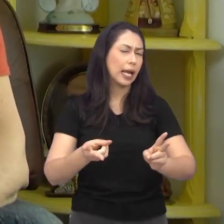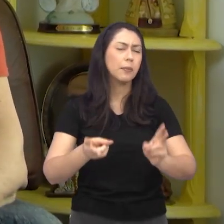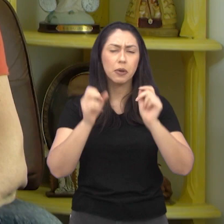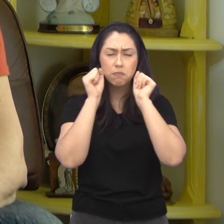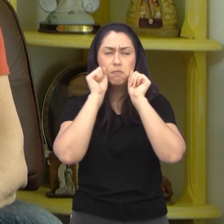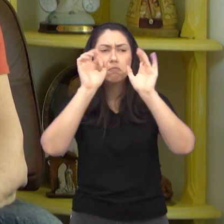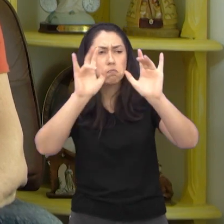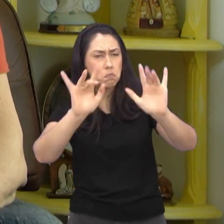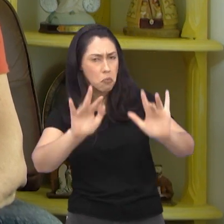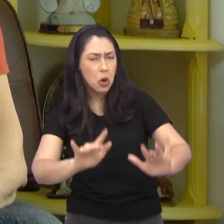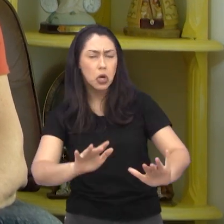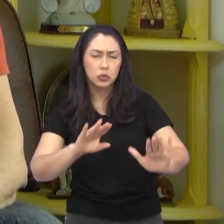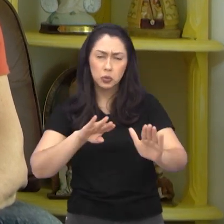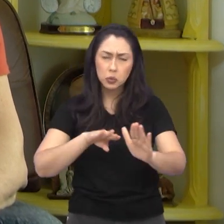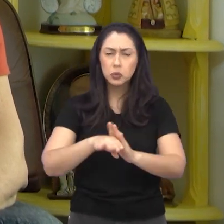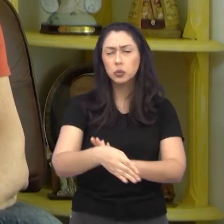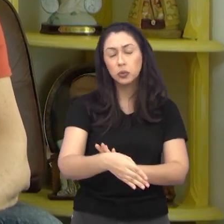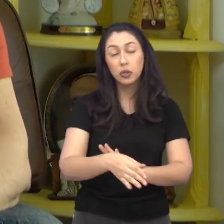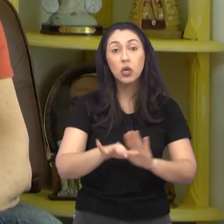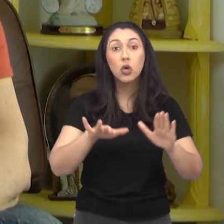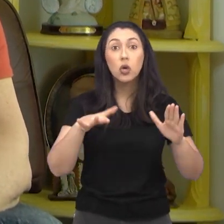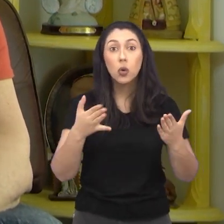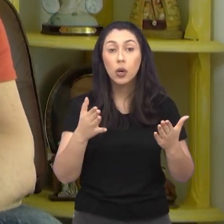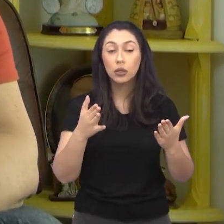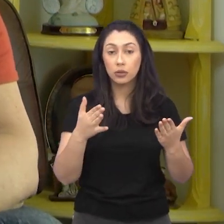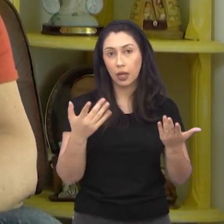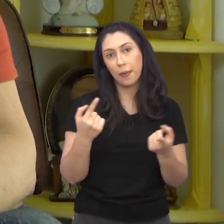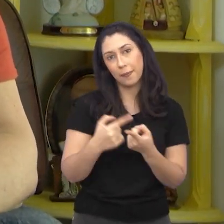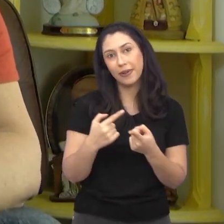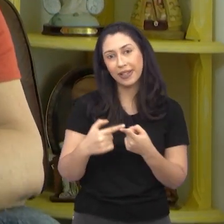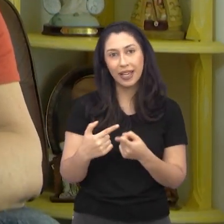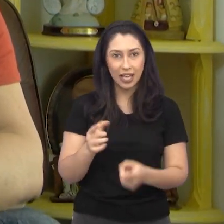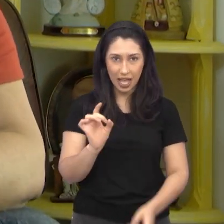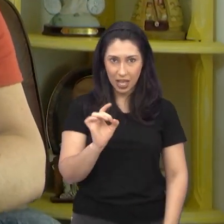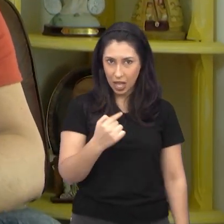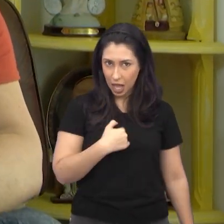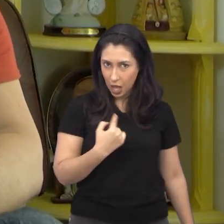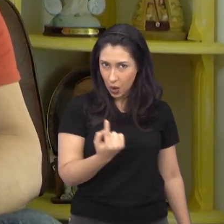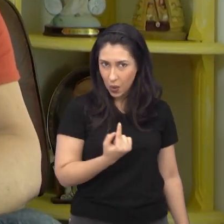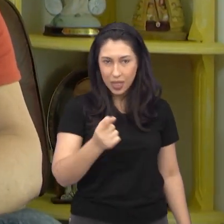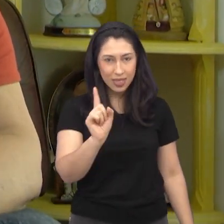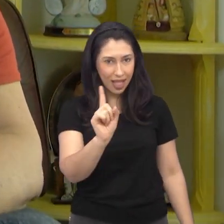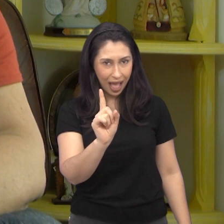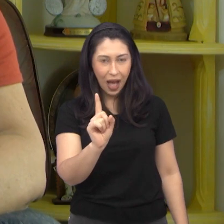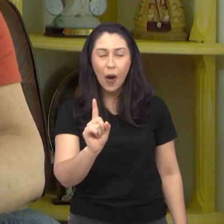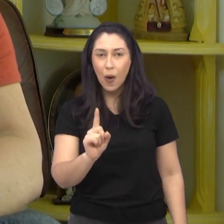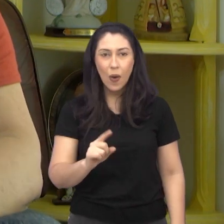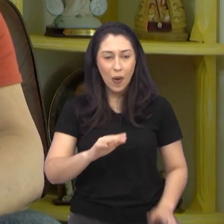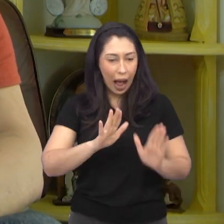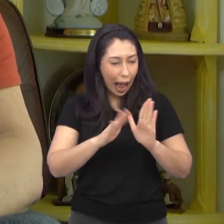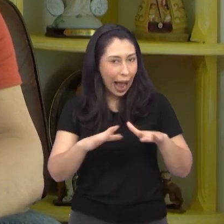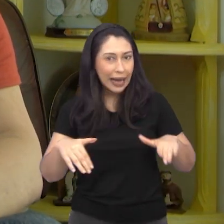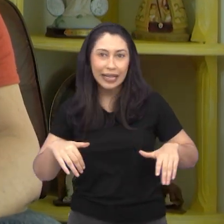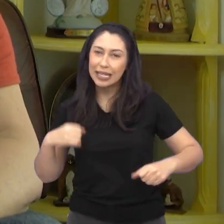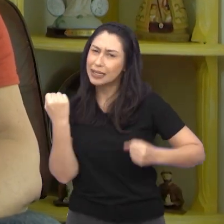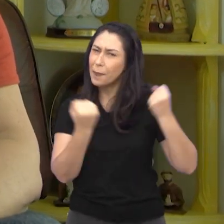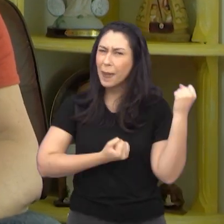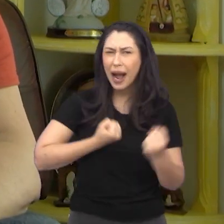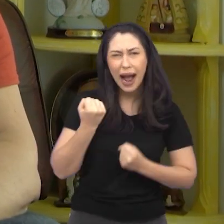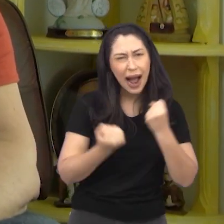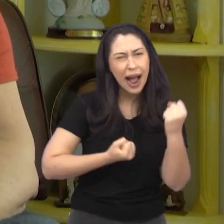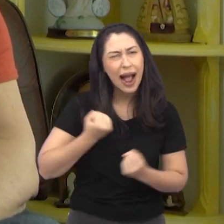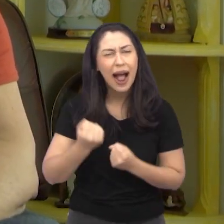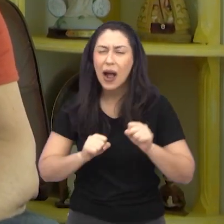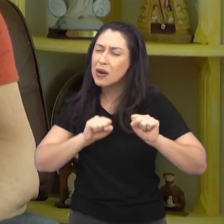bênção, né? E quando ele viu, que daí não foi só eu, as crianças começaram a